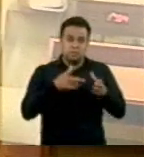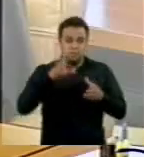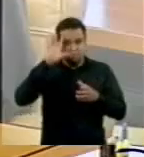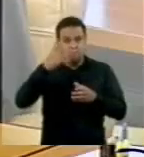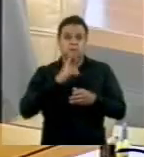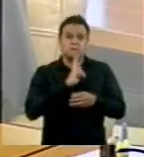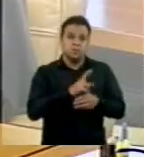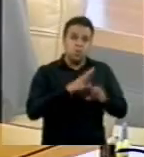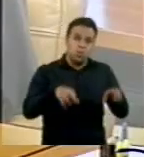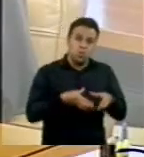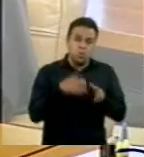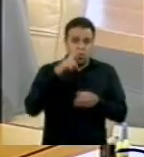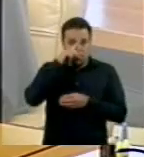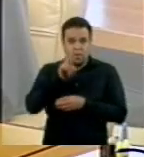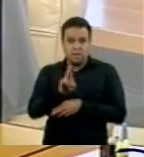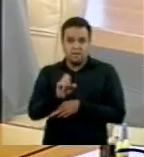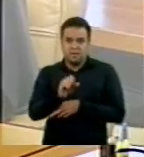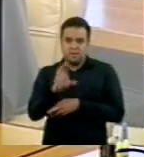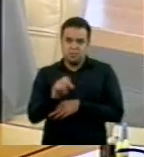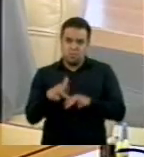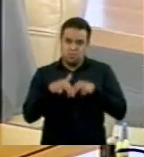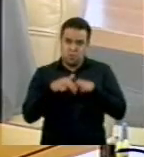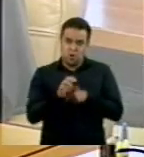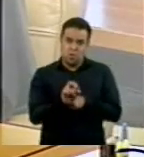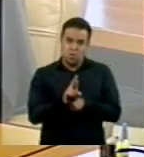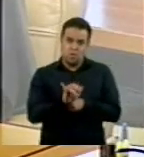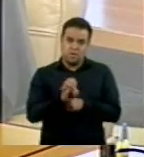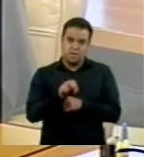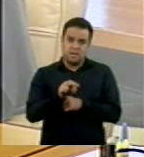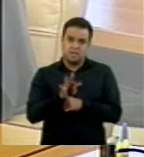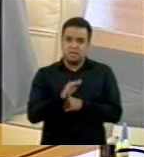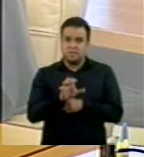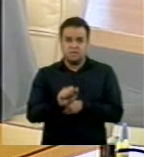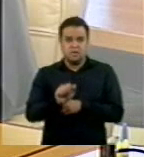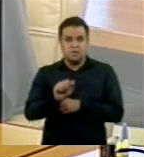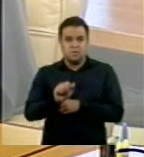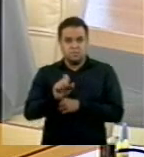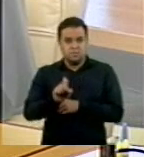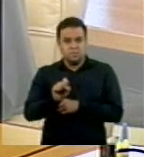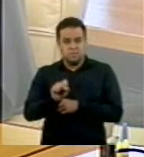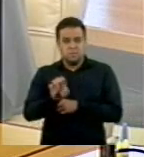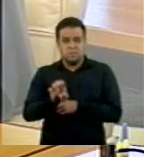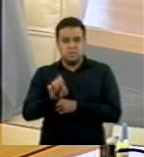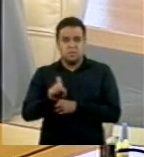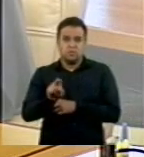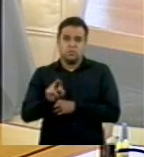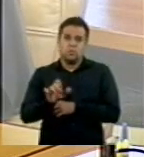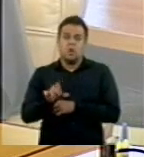risco a partir da orientação sexual e a submissão dessas pessoas a